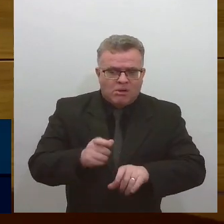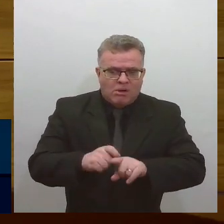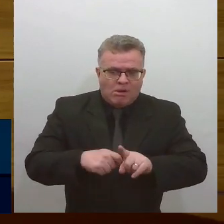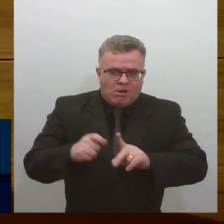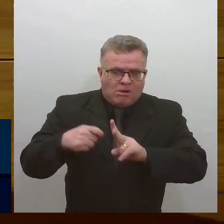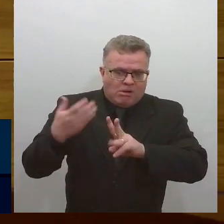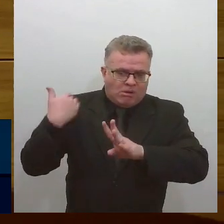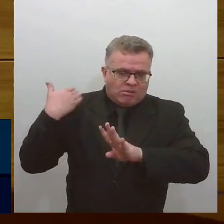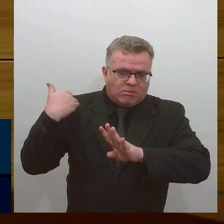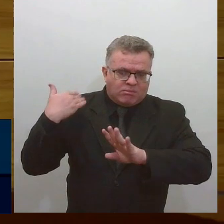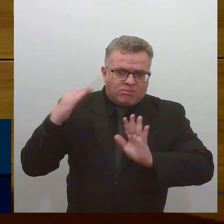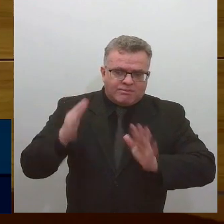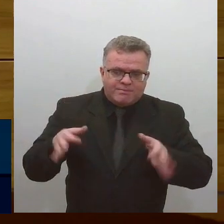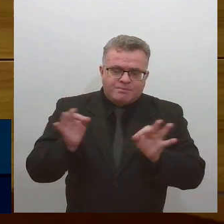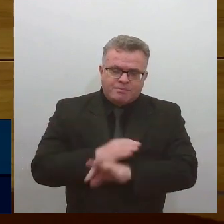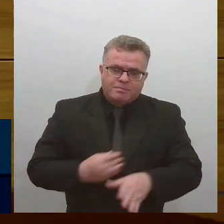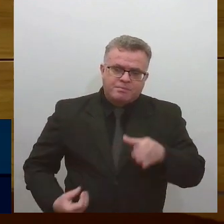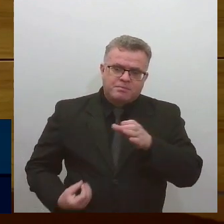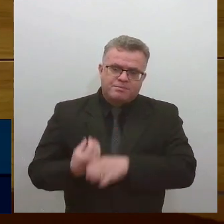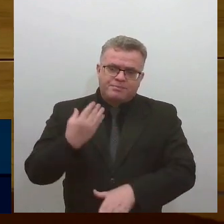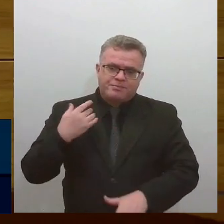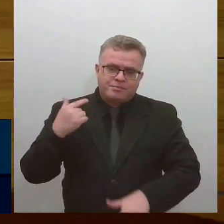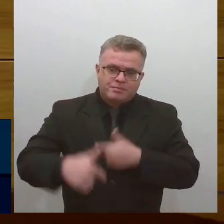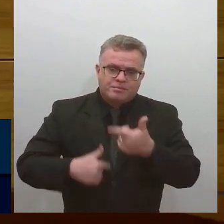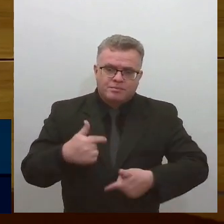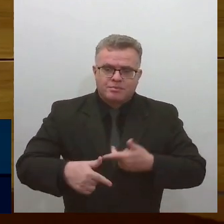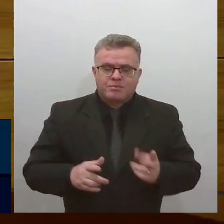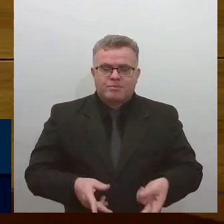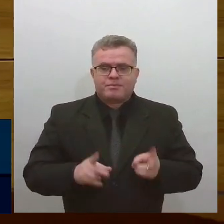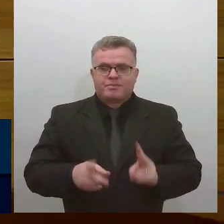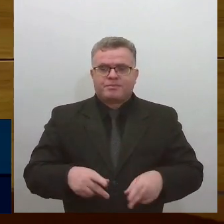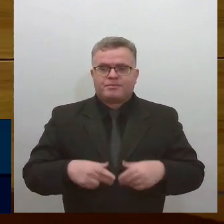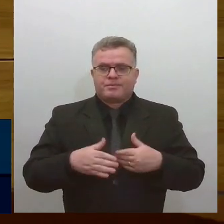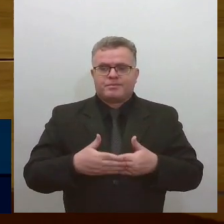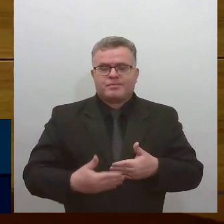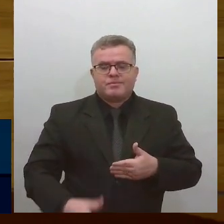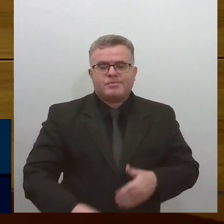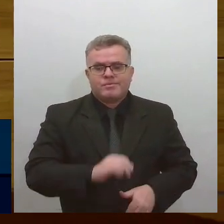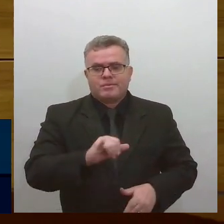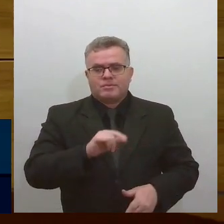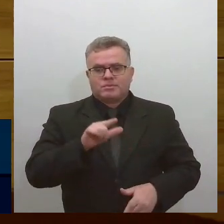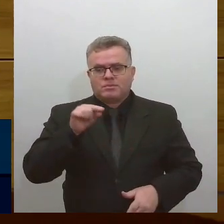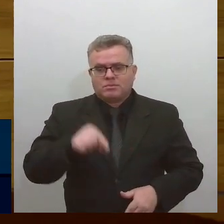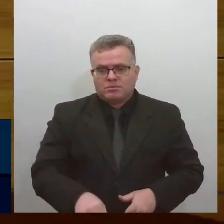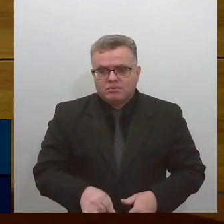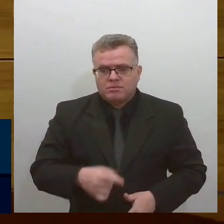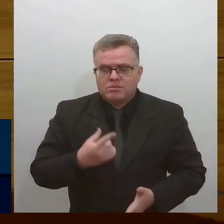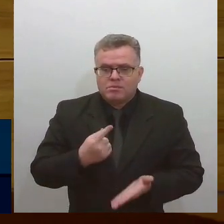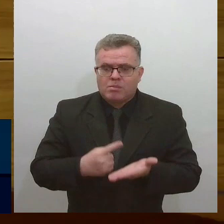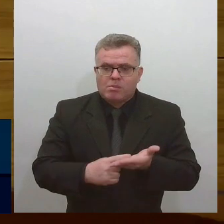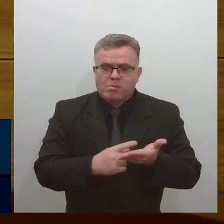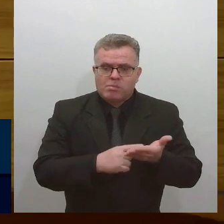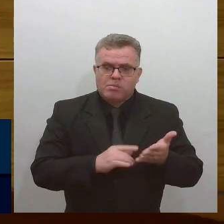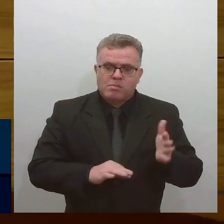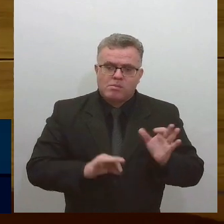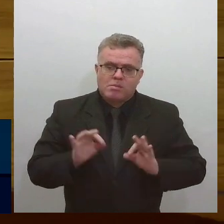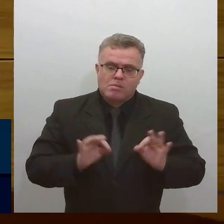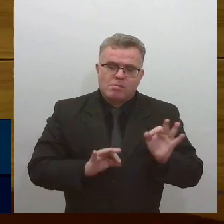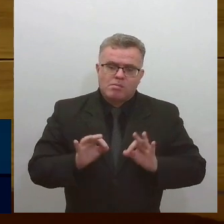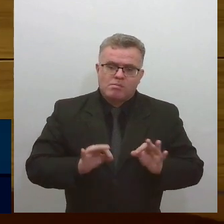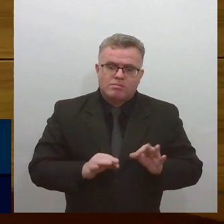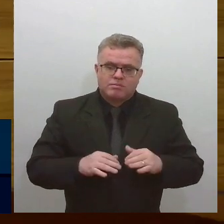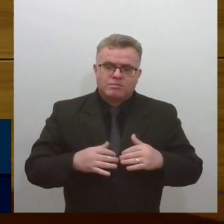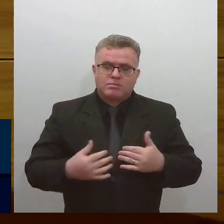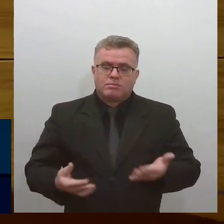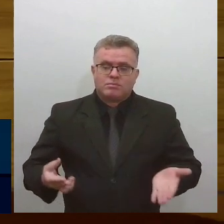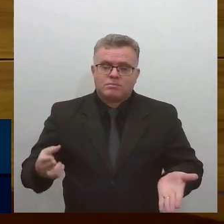referência e por isso que nós vamos lançar ele agora em julho para tentar construir um traçado que efetivamente e